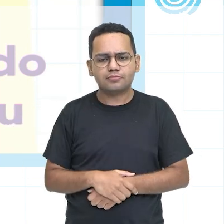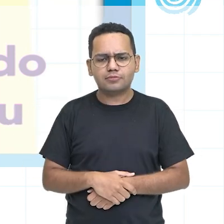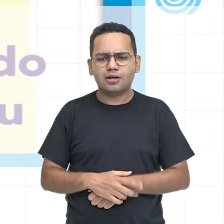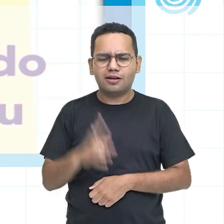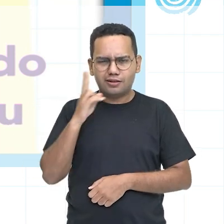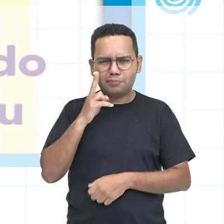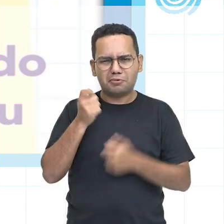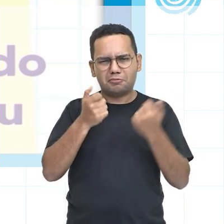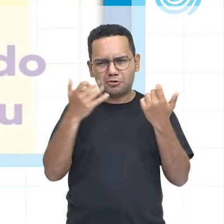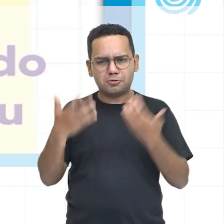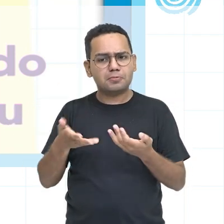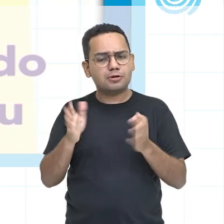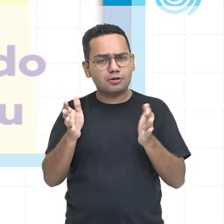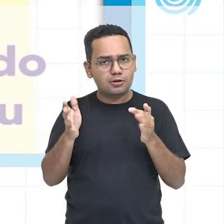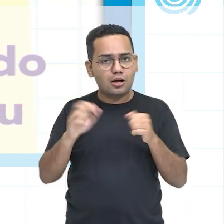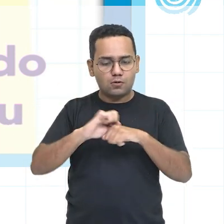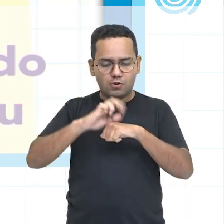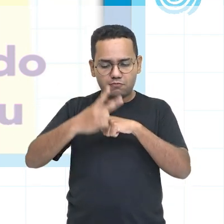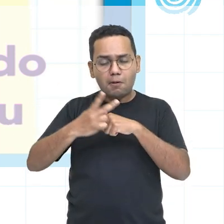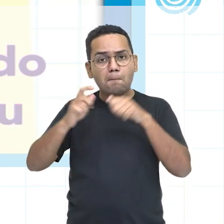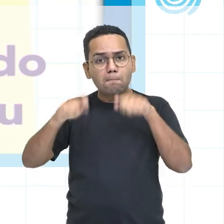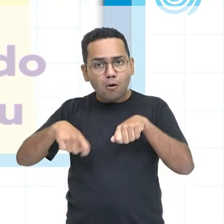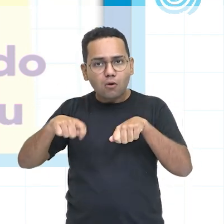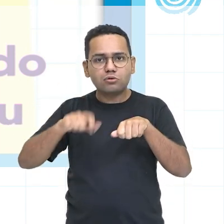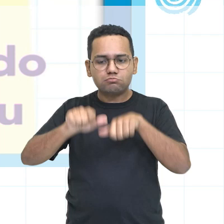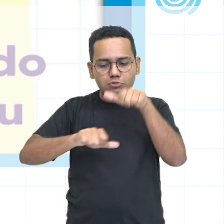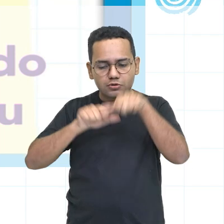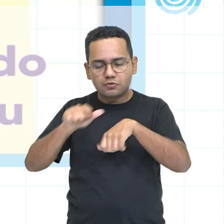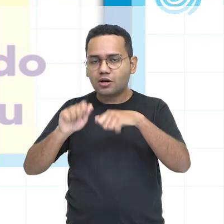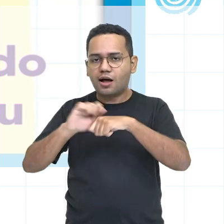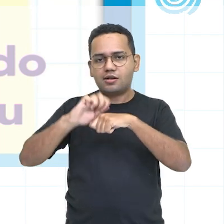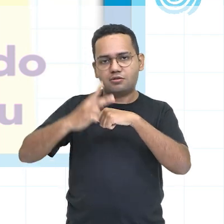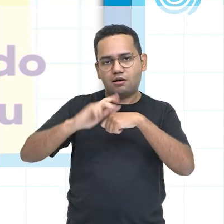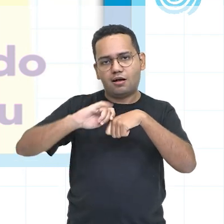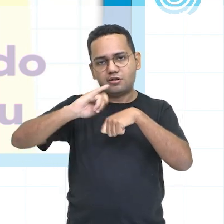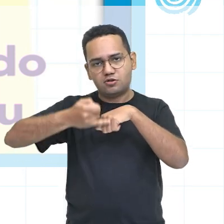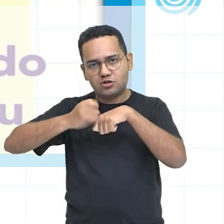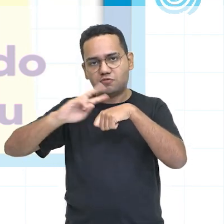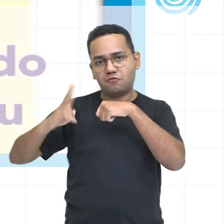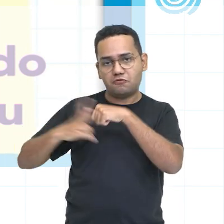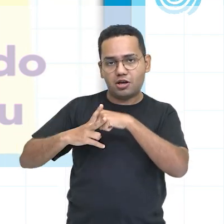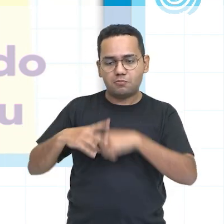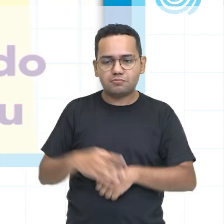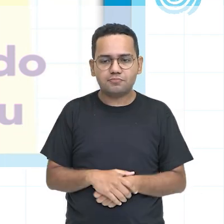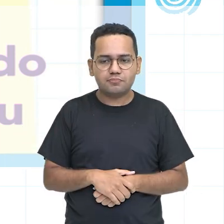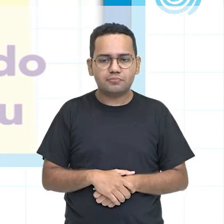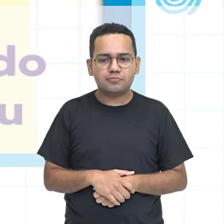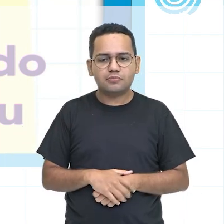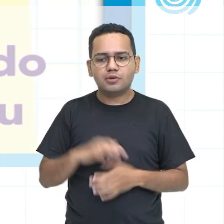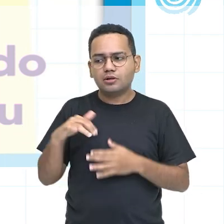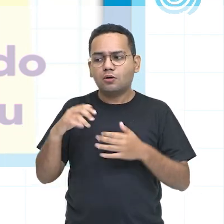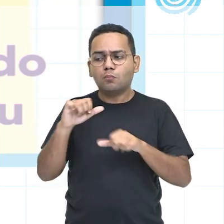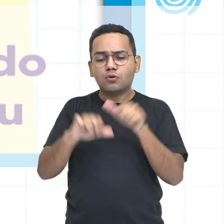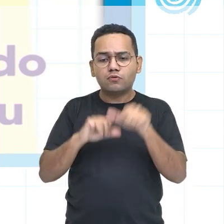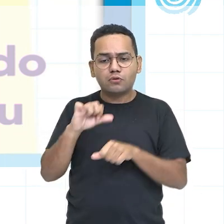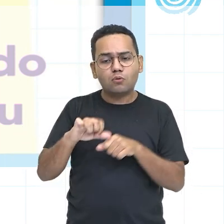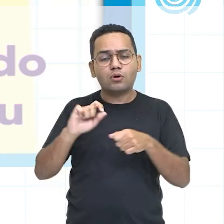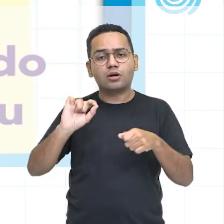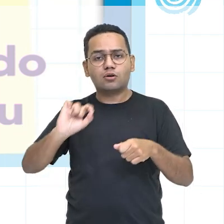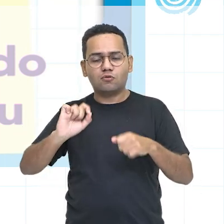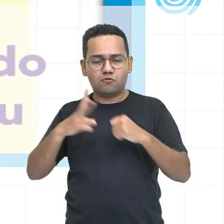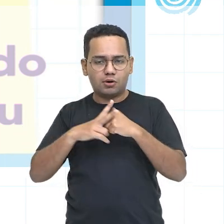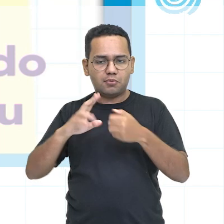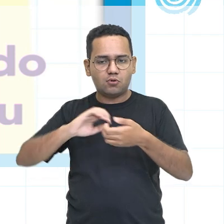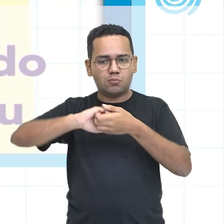verbos também? Verbo, adjetivo e até mesmo outro advérbio. Então, ele é um advérbio que modifica o verbo cumprimentar,